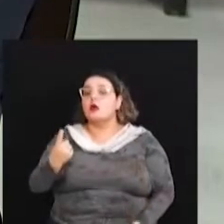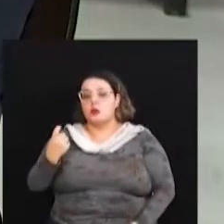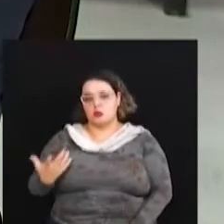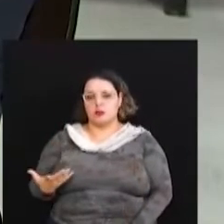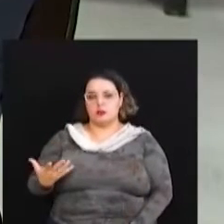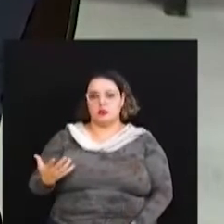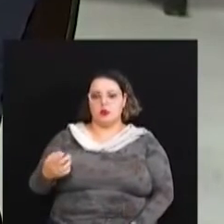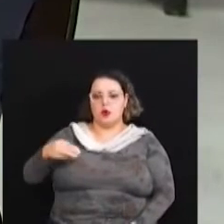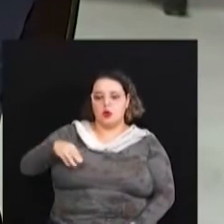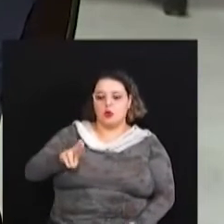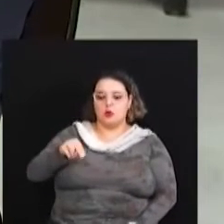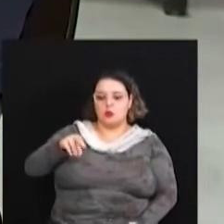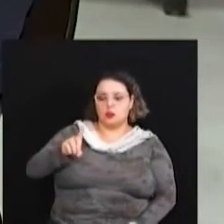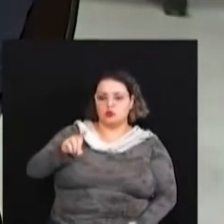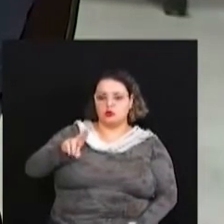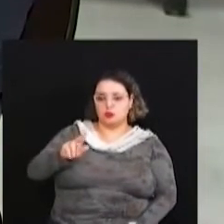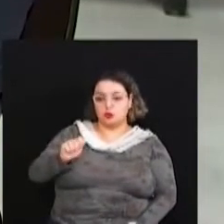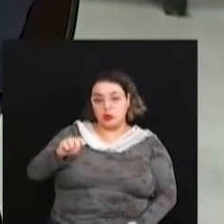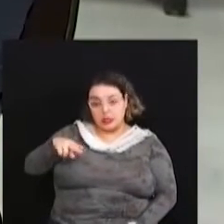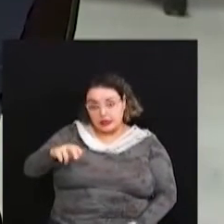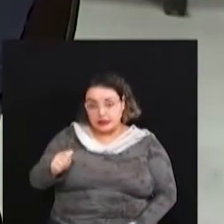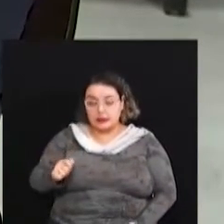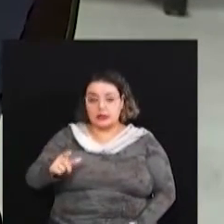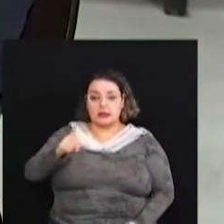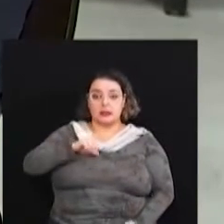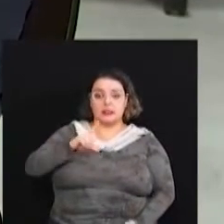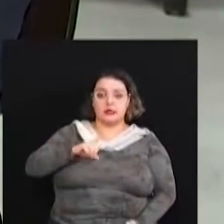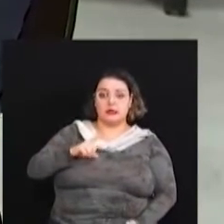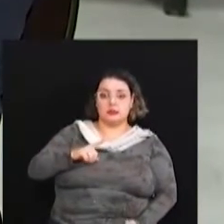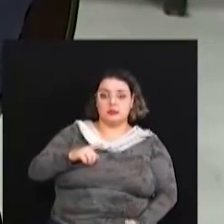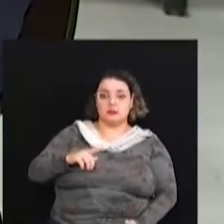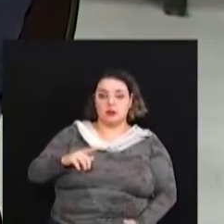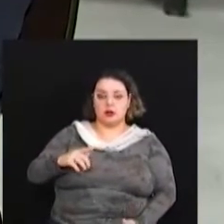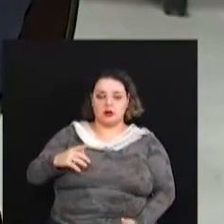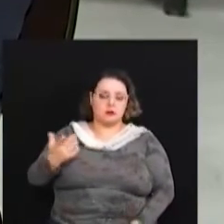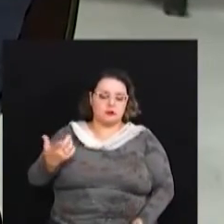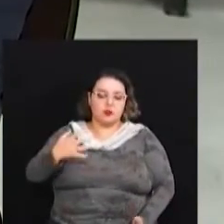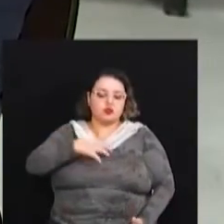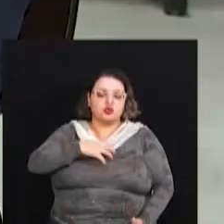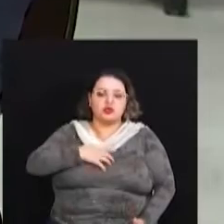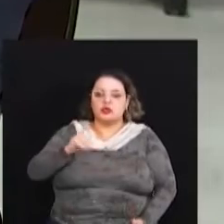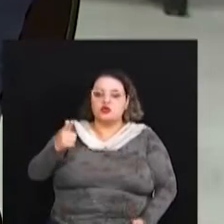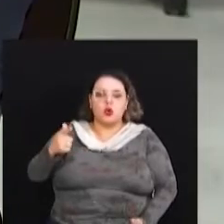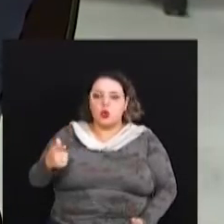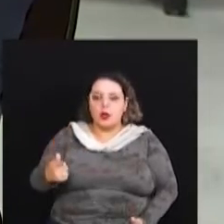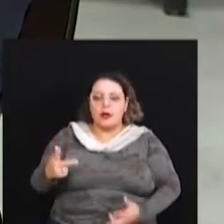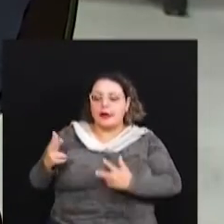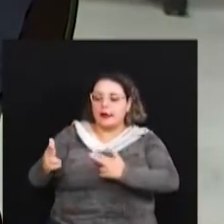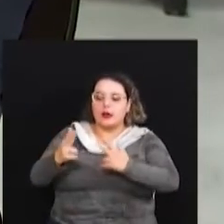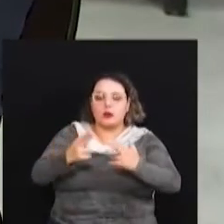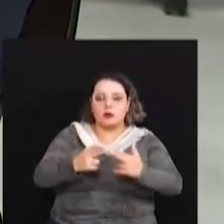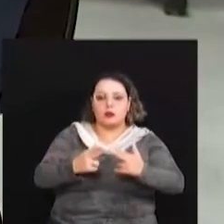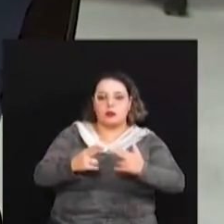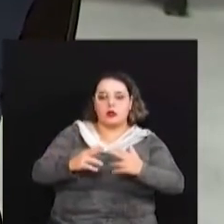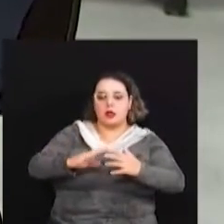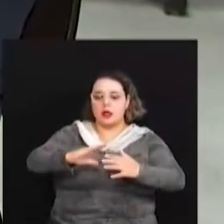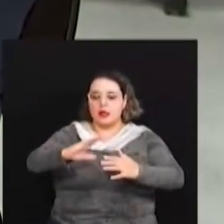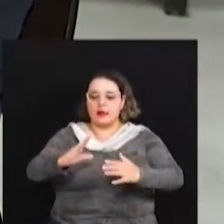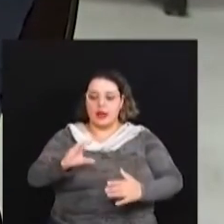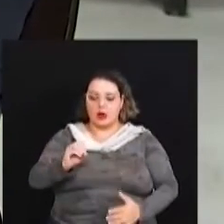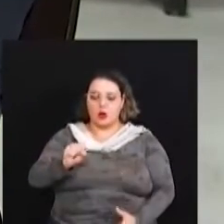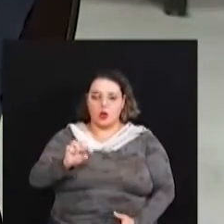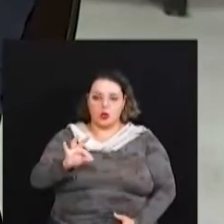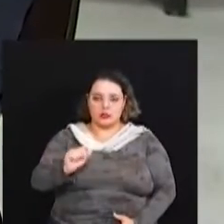continente chamado Gondwana, né? E nós temos, por exemplo, feições geológicas exatamente idênticas na costa do Brasil e na costa